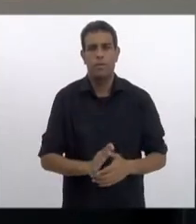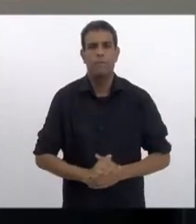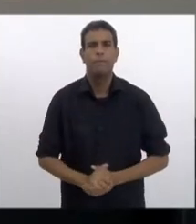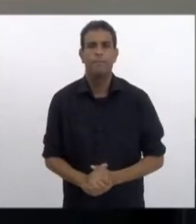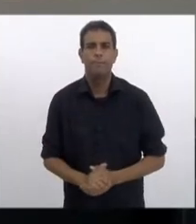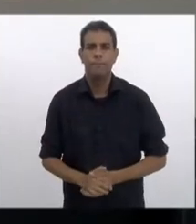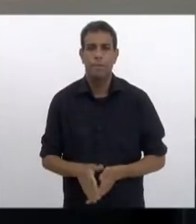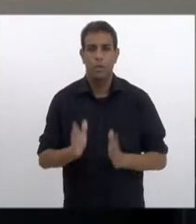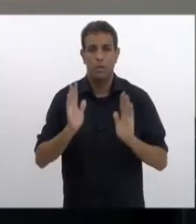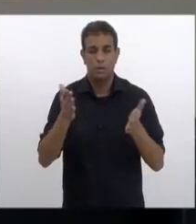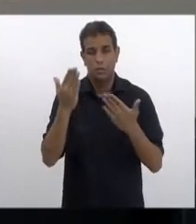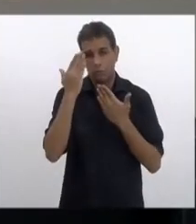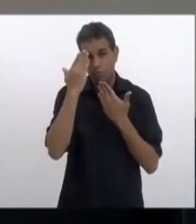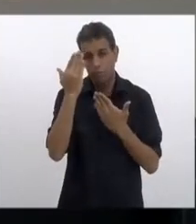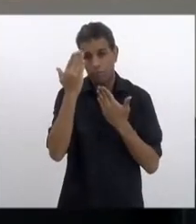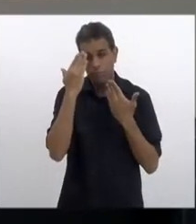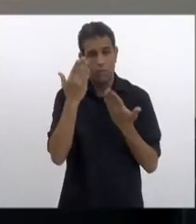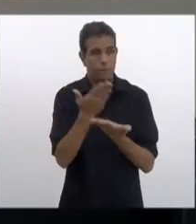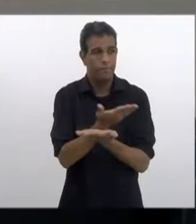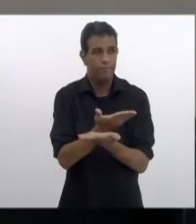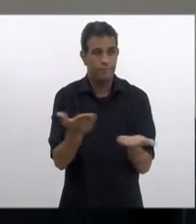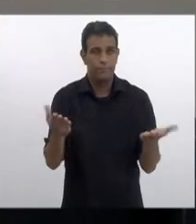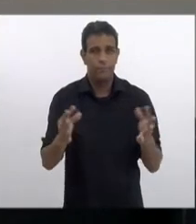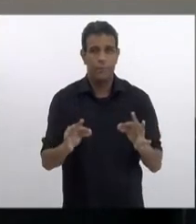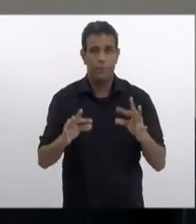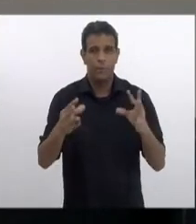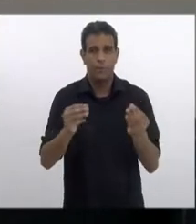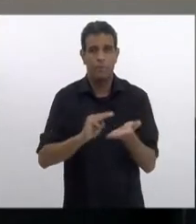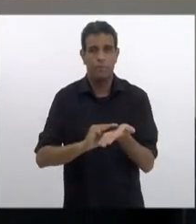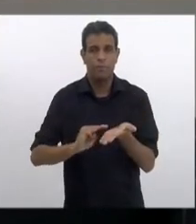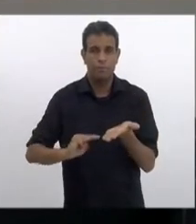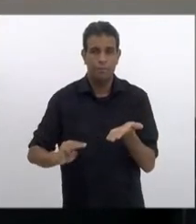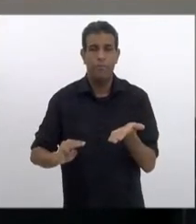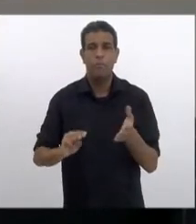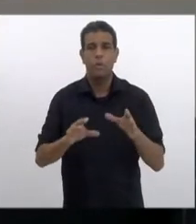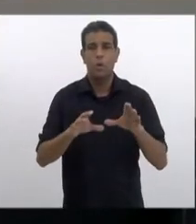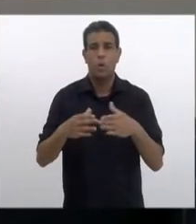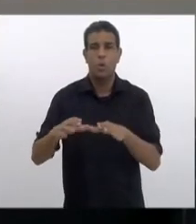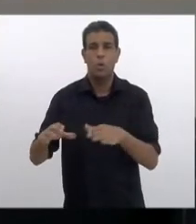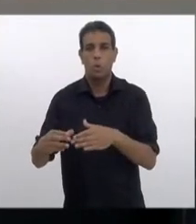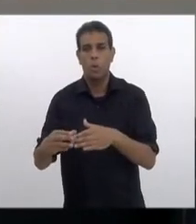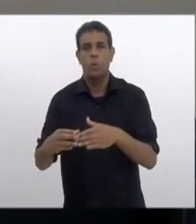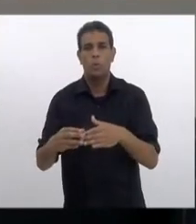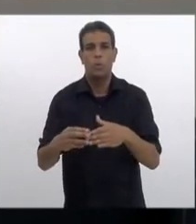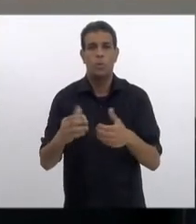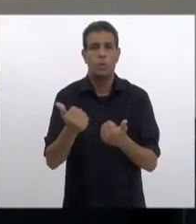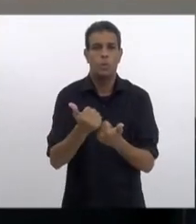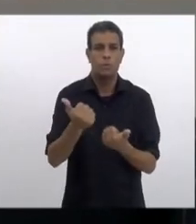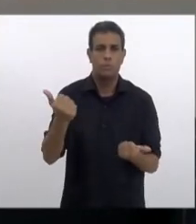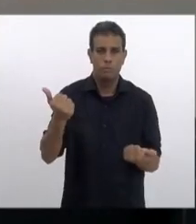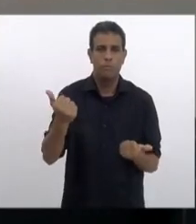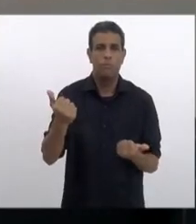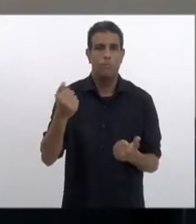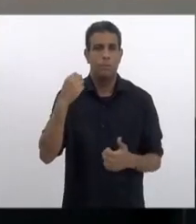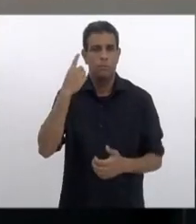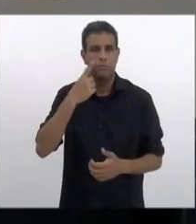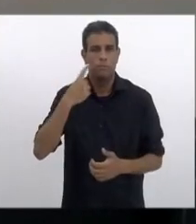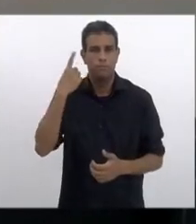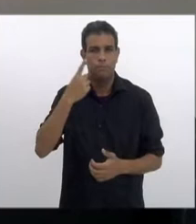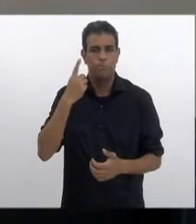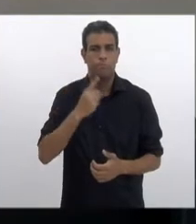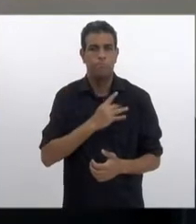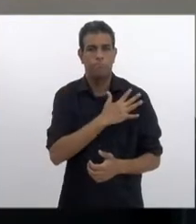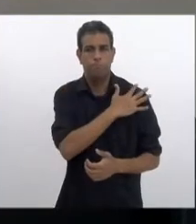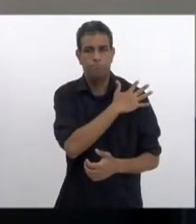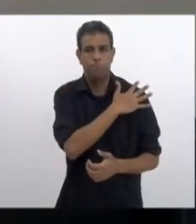Desde já agradeço a presença dos membros da comissão, formado pelo vice-presidente deputado subtenente